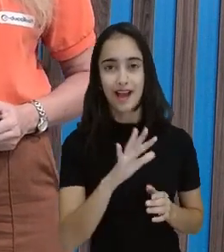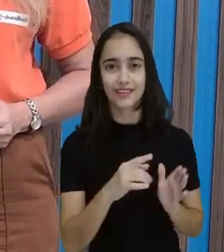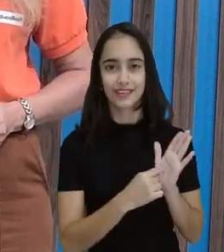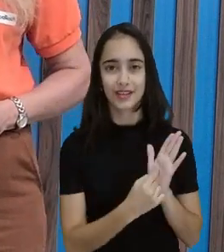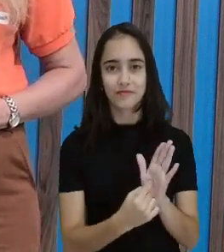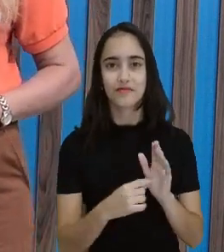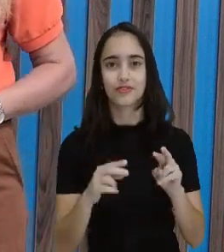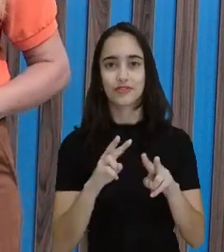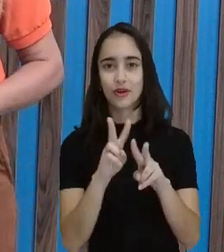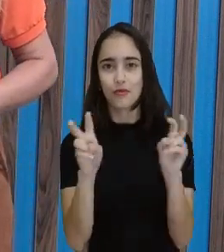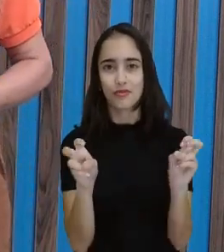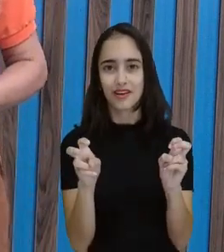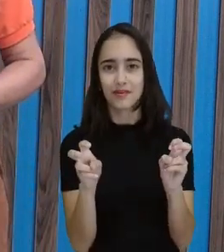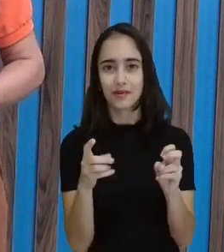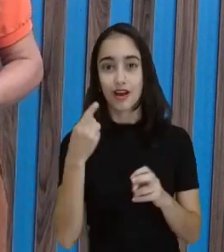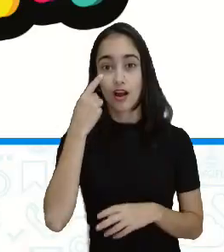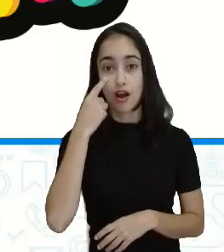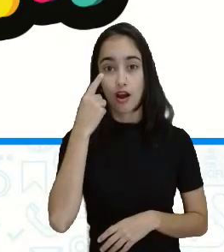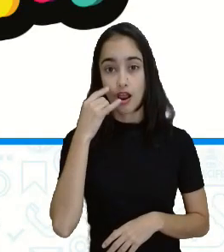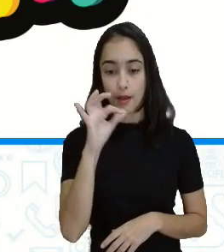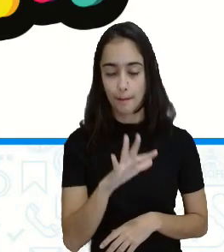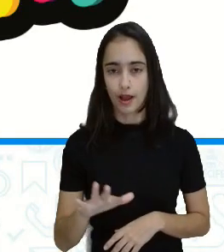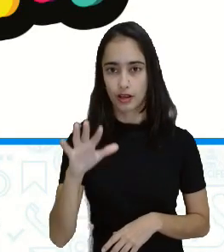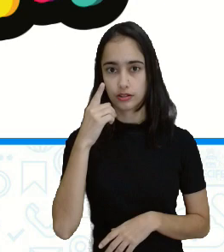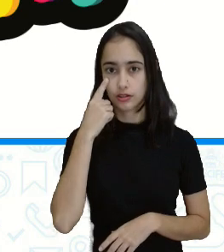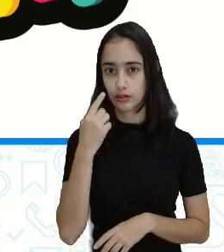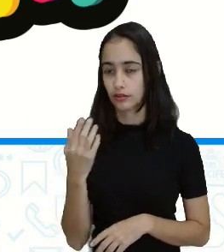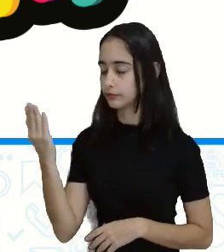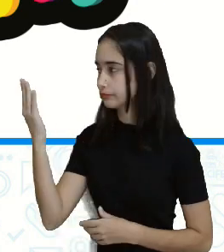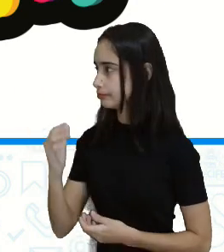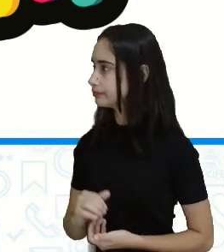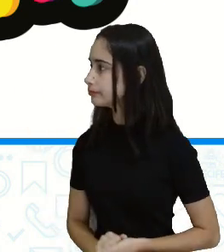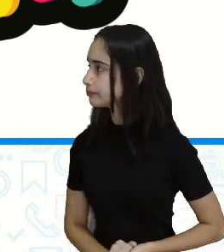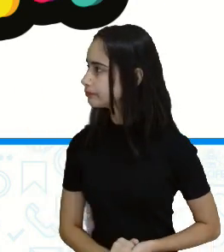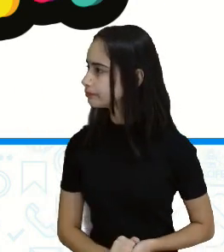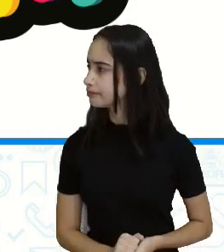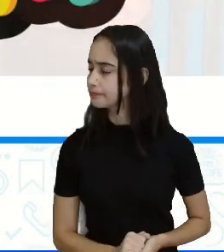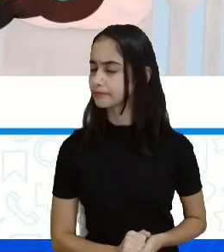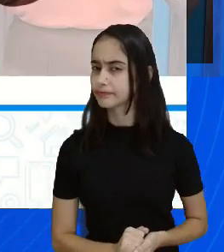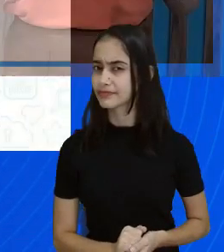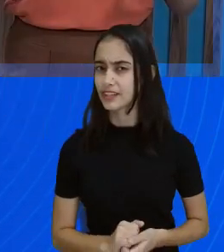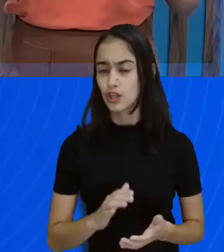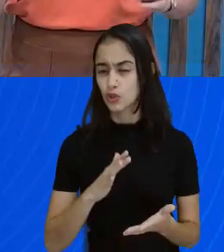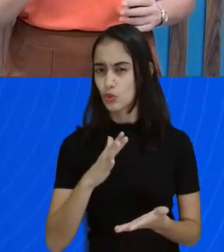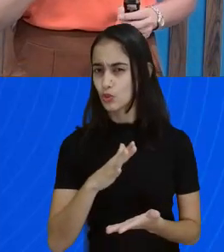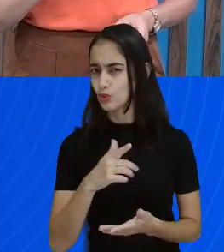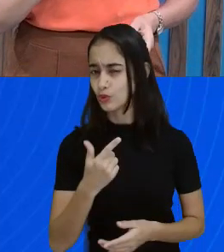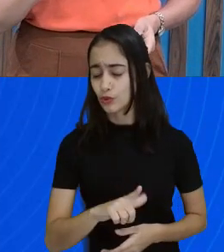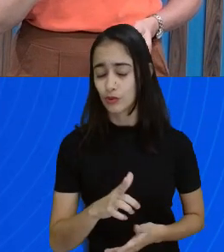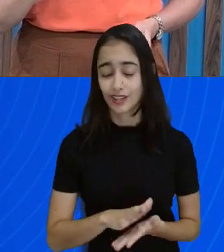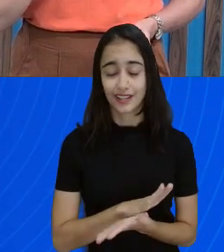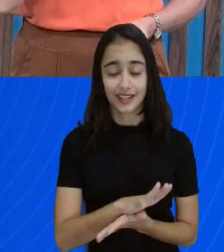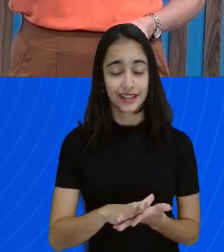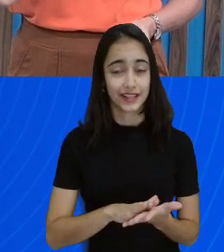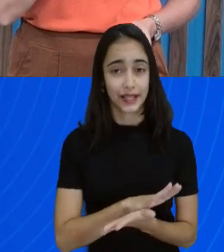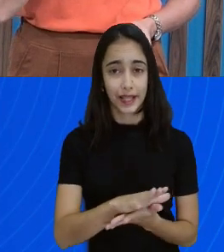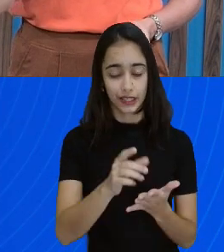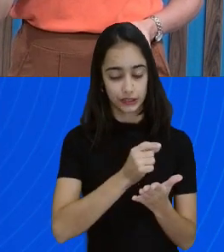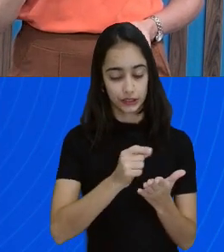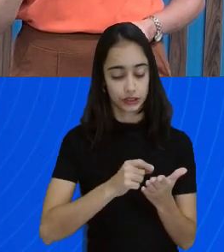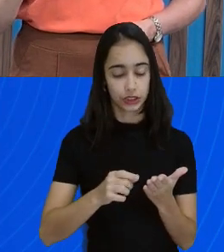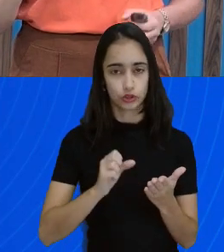Vamos observar aqui esse elemento iconográfico aqui, mesmo sem ter nada escrito. Você sabe o que